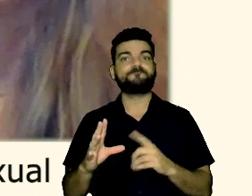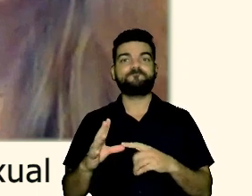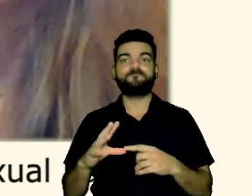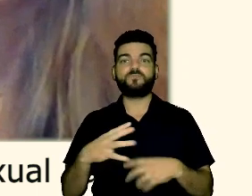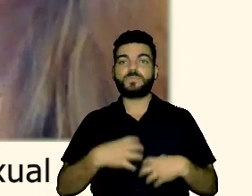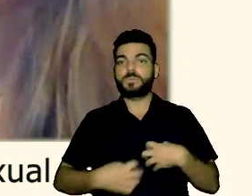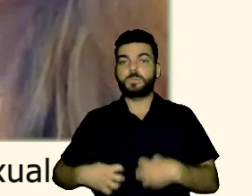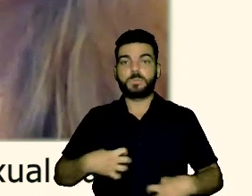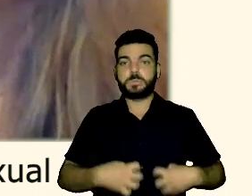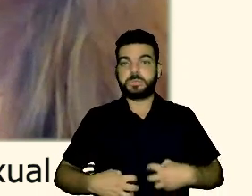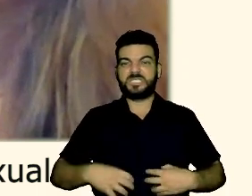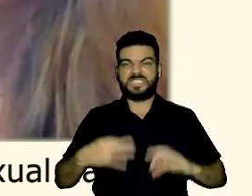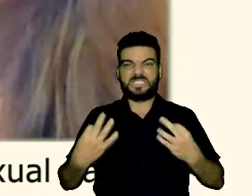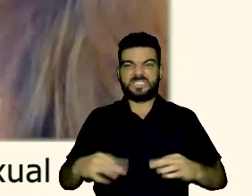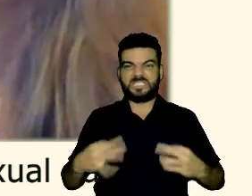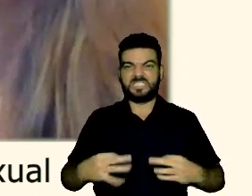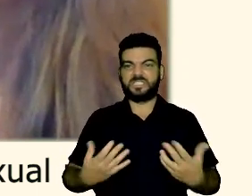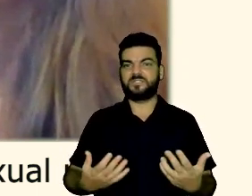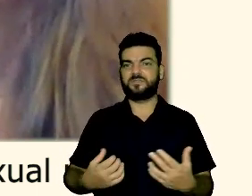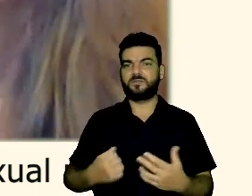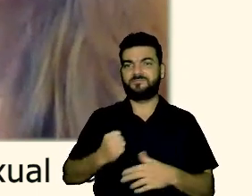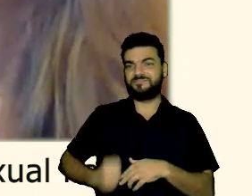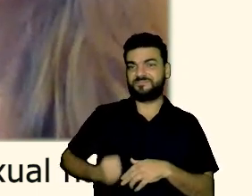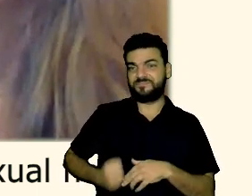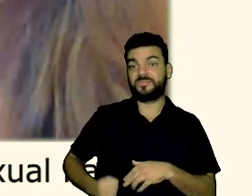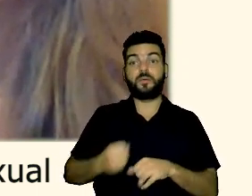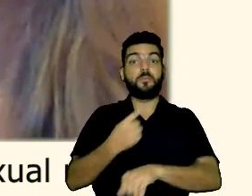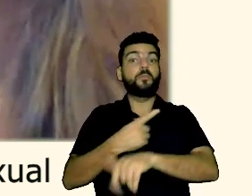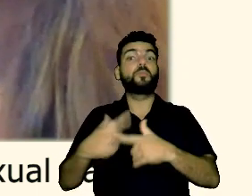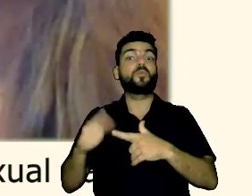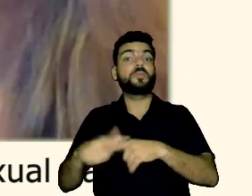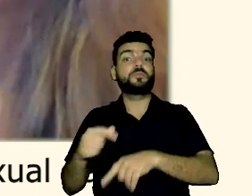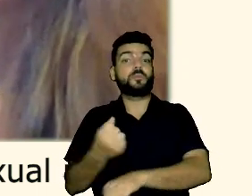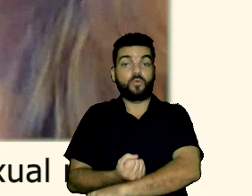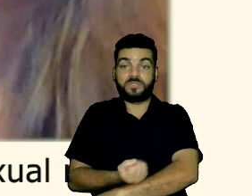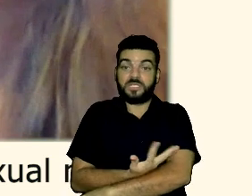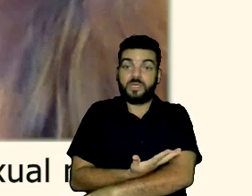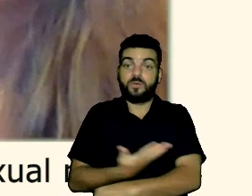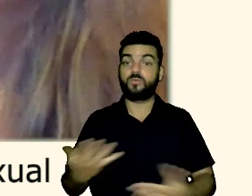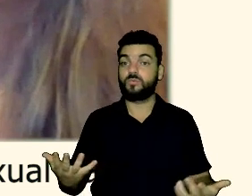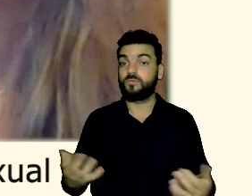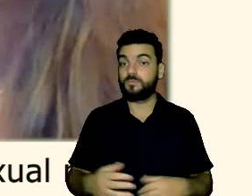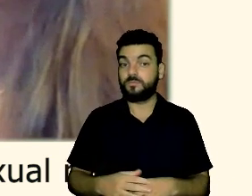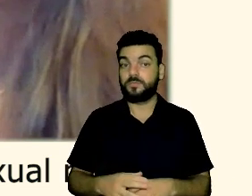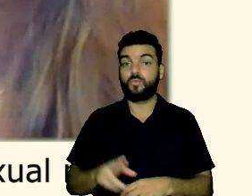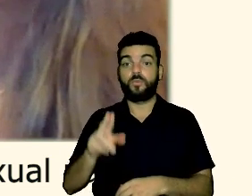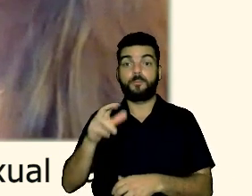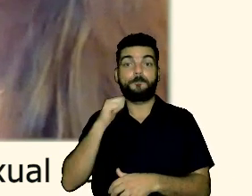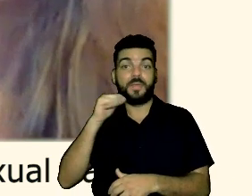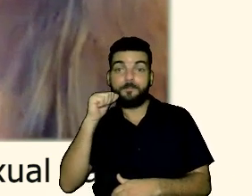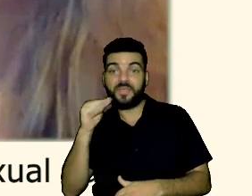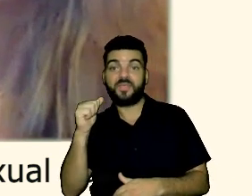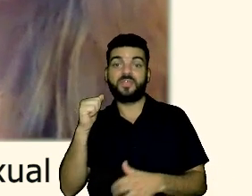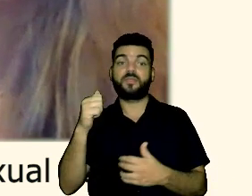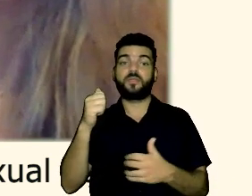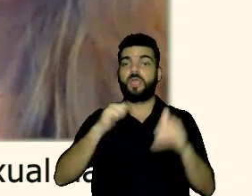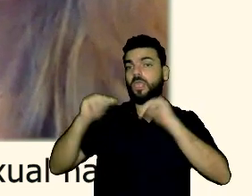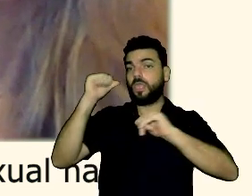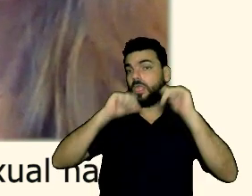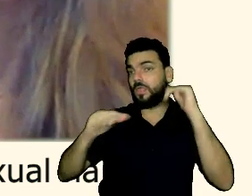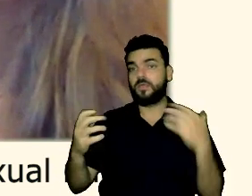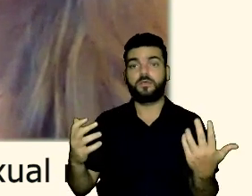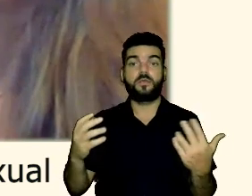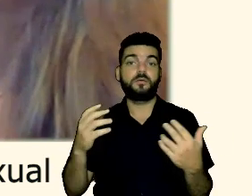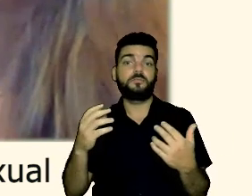pelo corpo, começa a ter dor de estômago, problema gástrico, problema emocional, começa a se utilizar